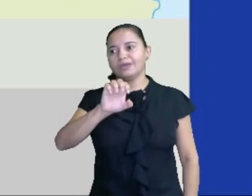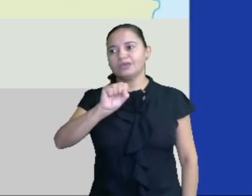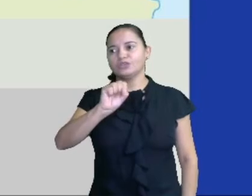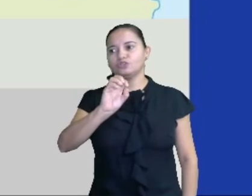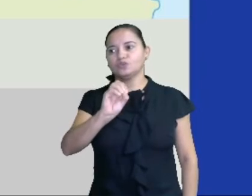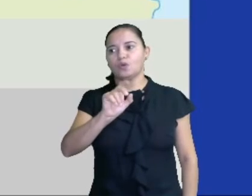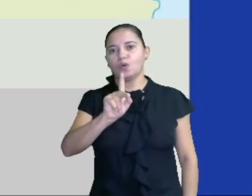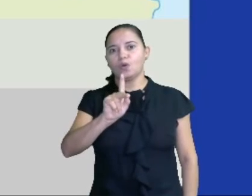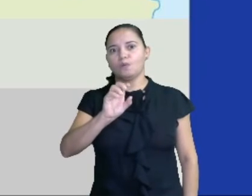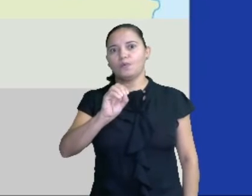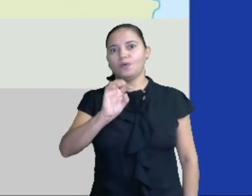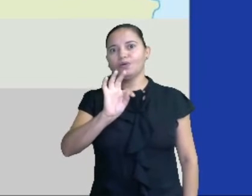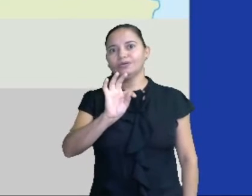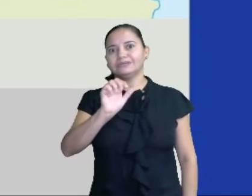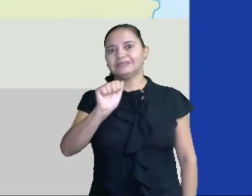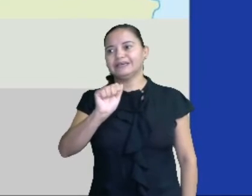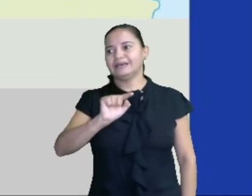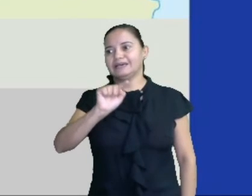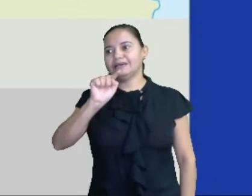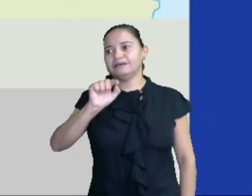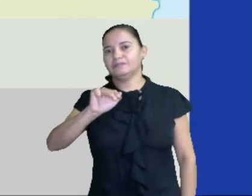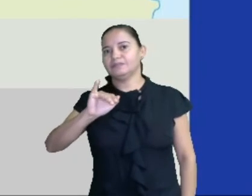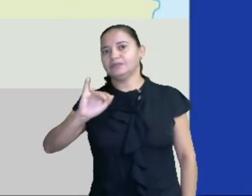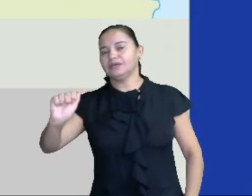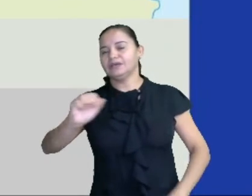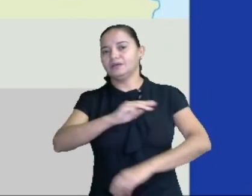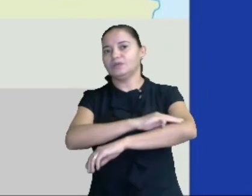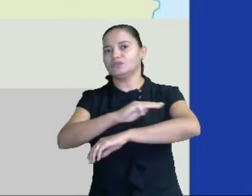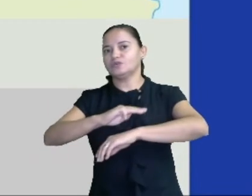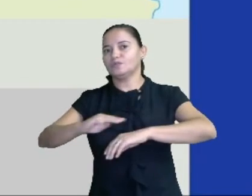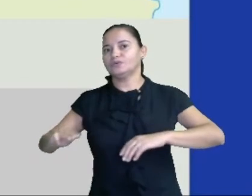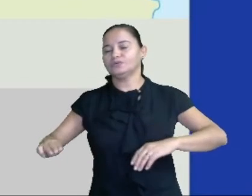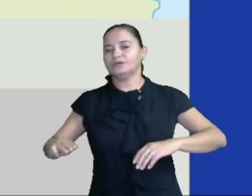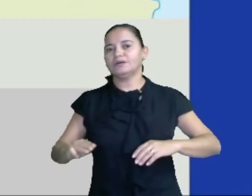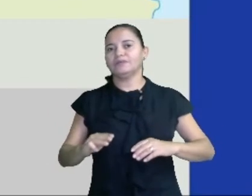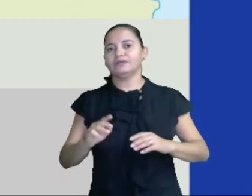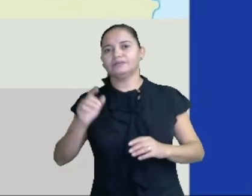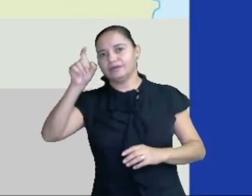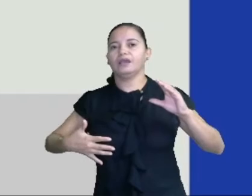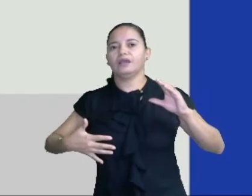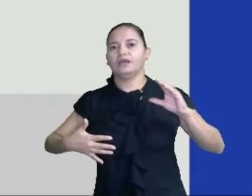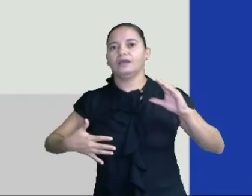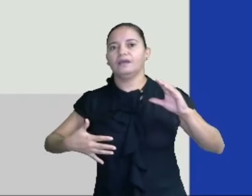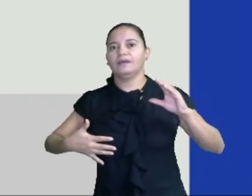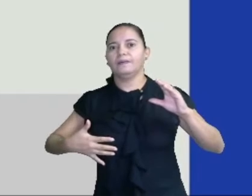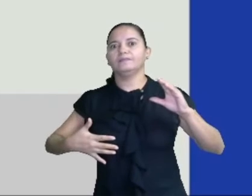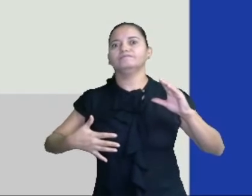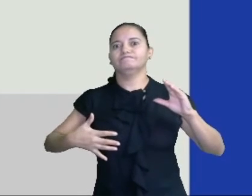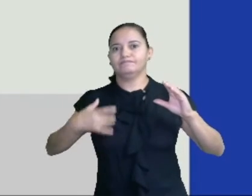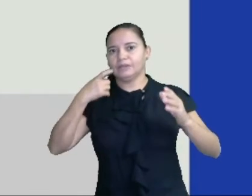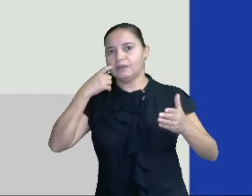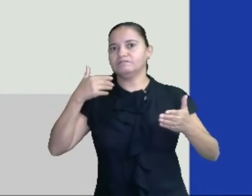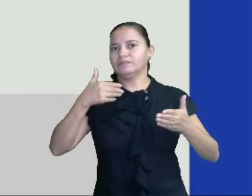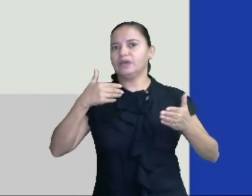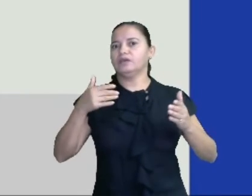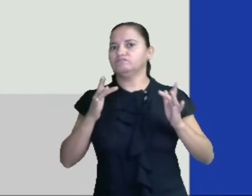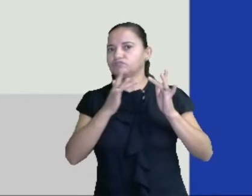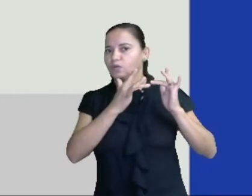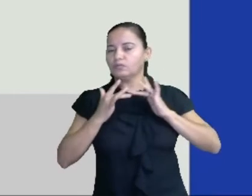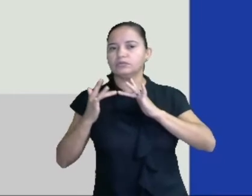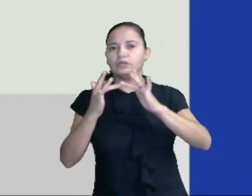que atrai turistas e desenvolve a economia daquele lugar.